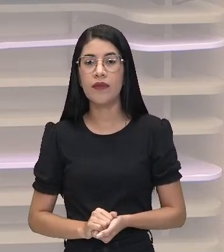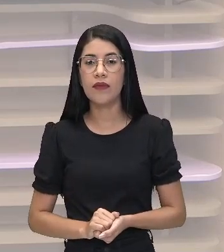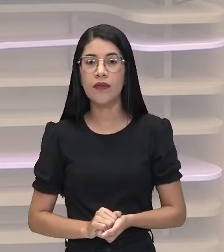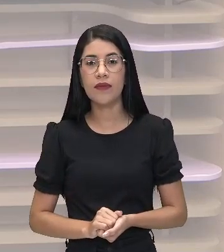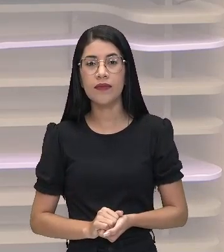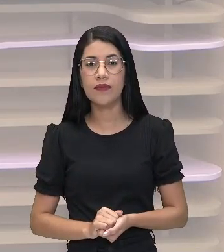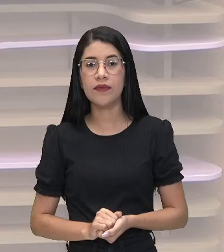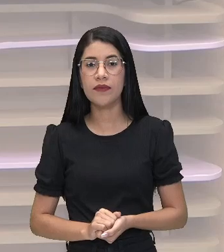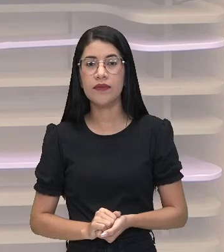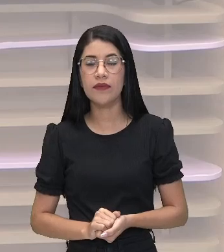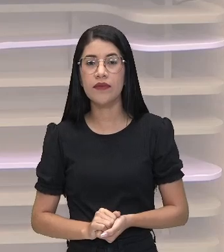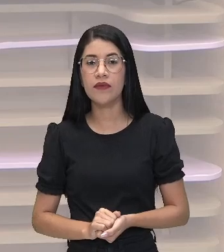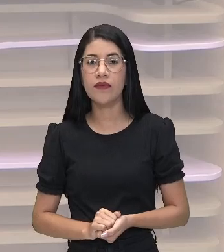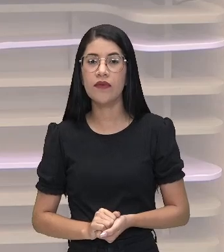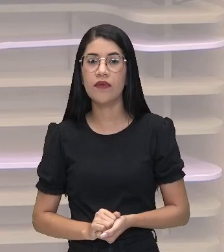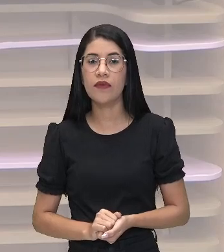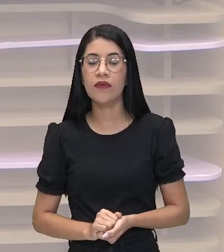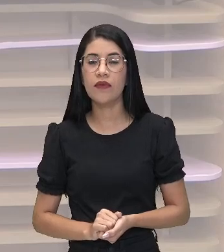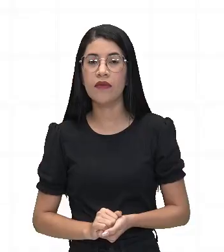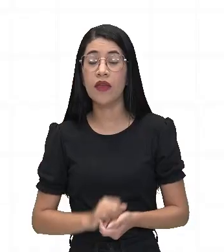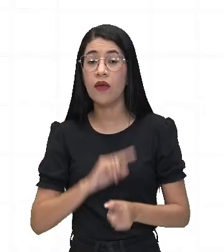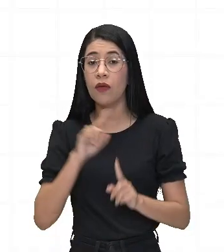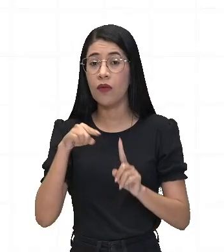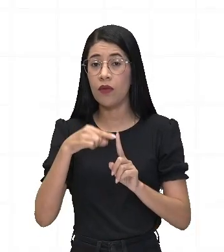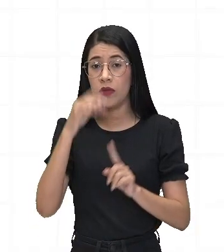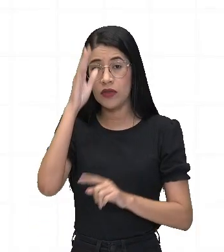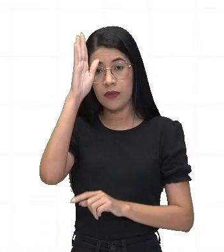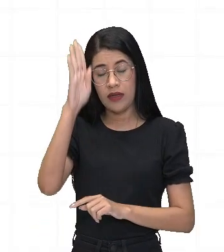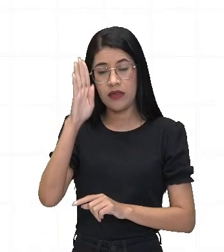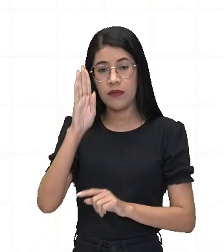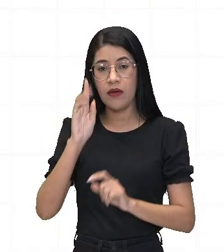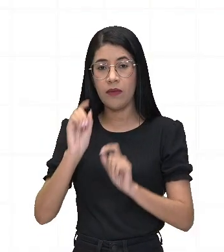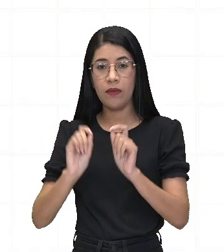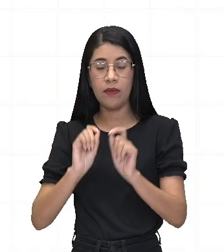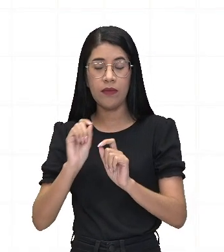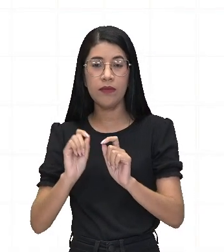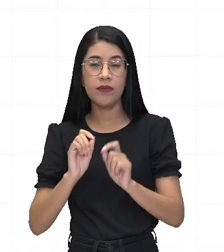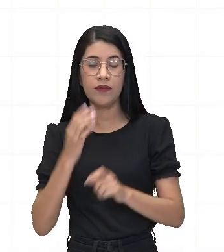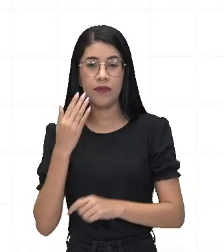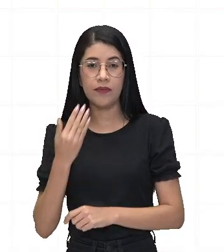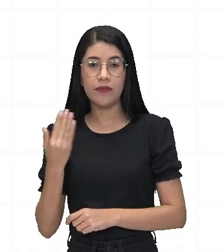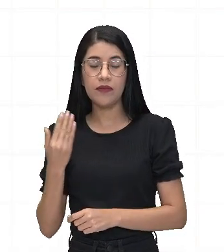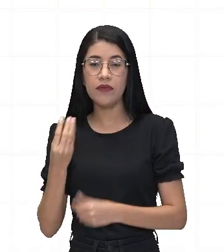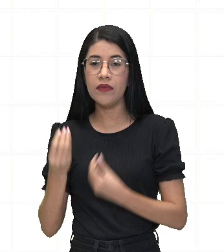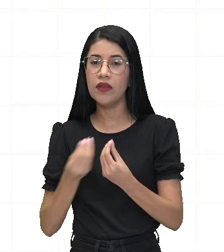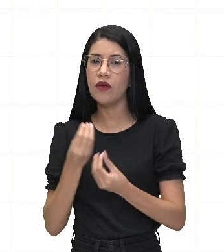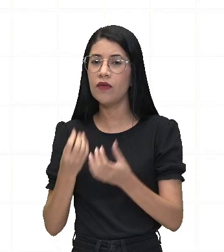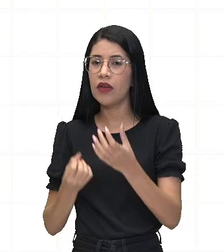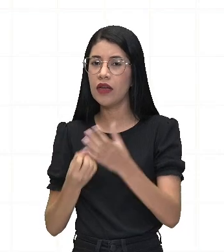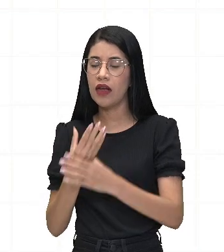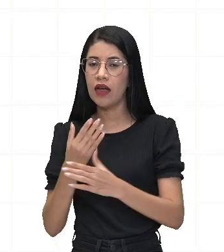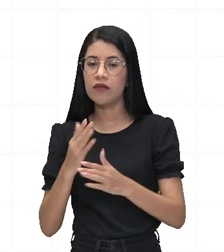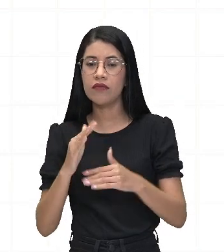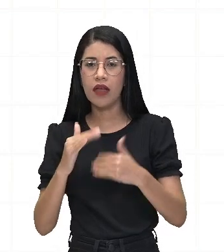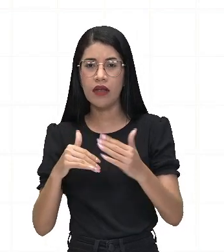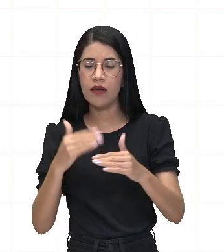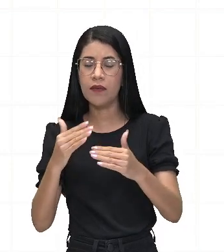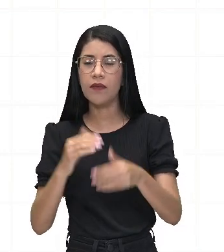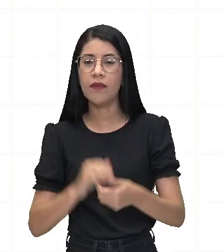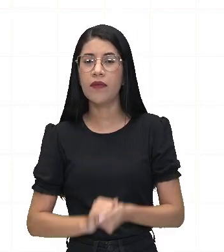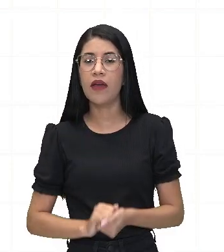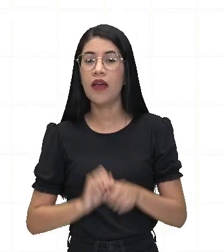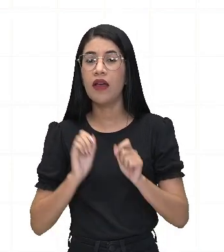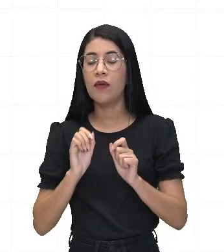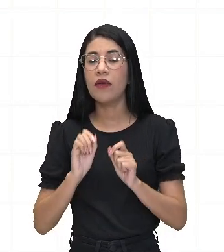Então temos aí que o principal objetivo, a gente vai verificar nesse processo de formação, seria